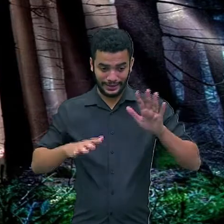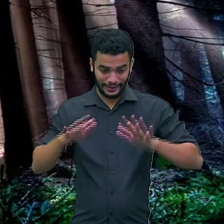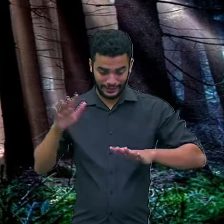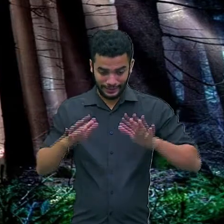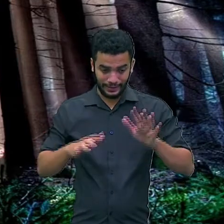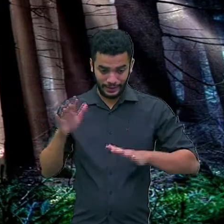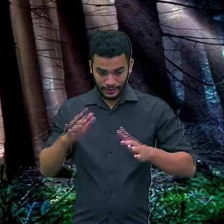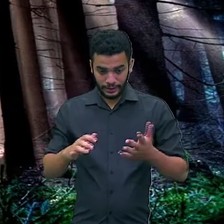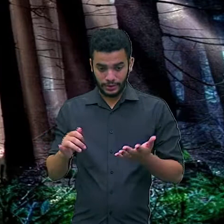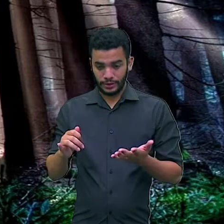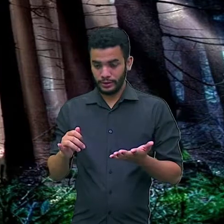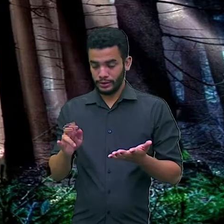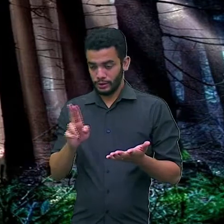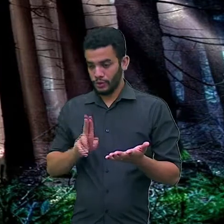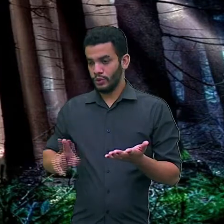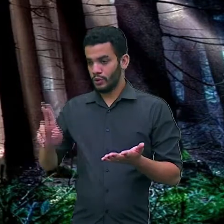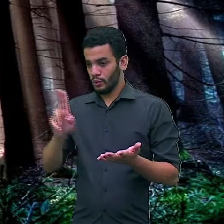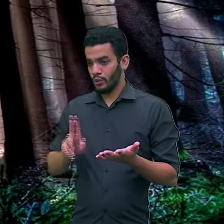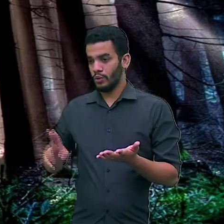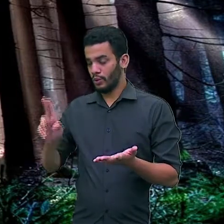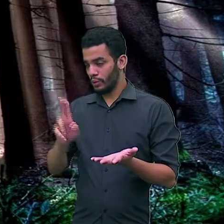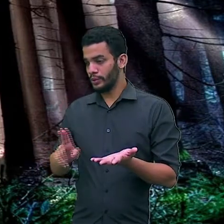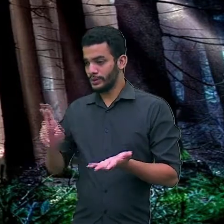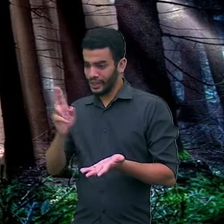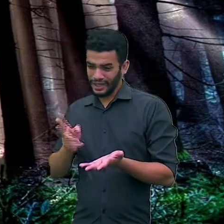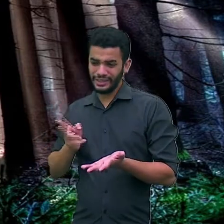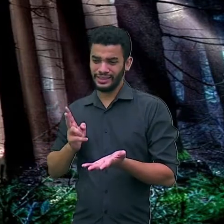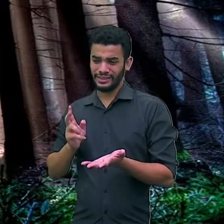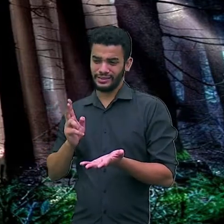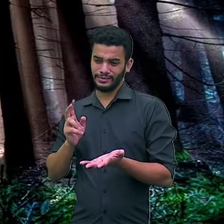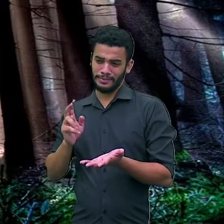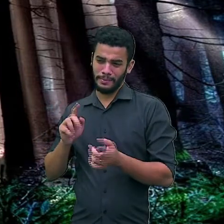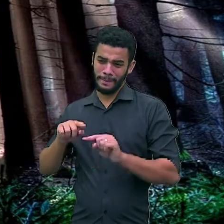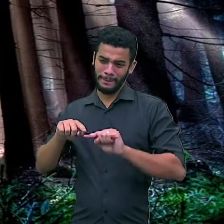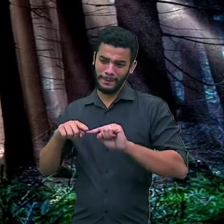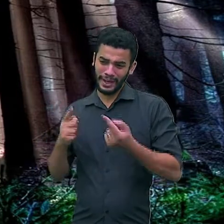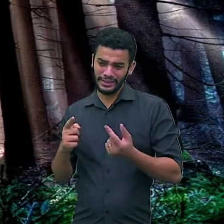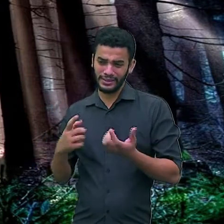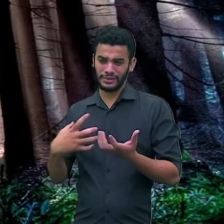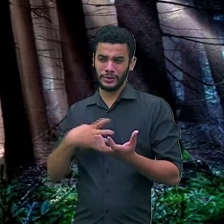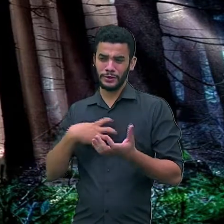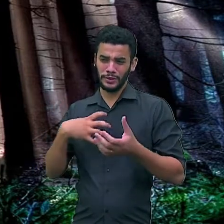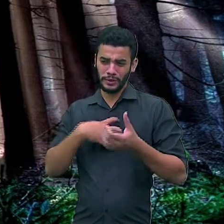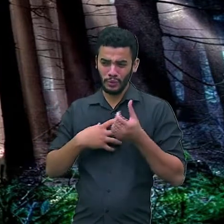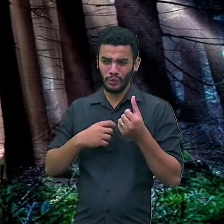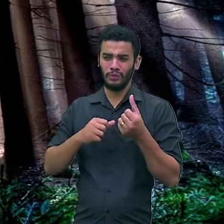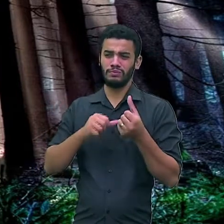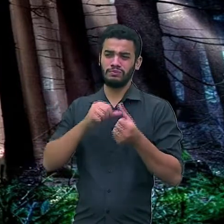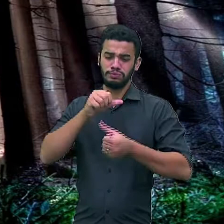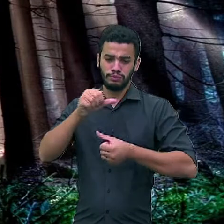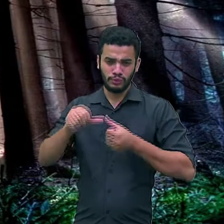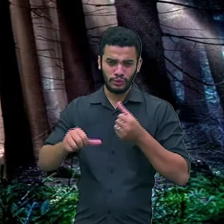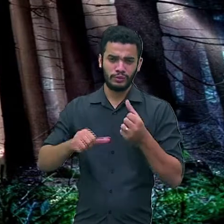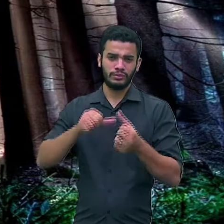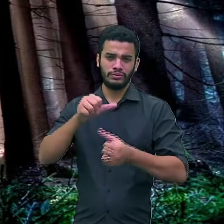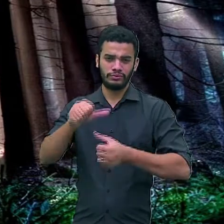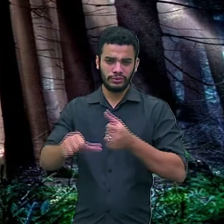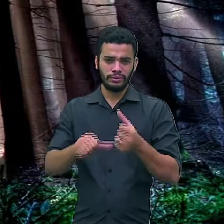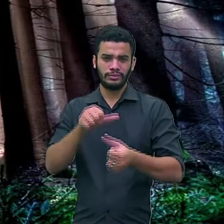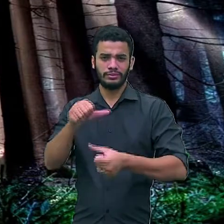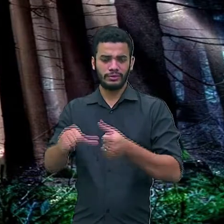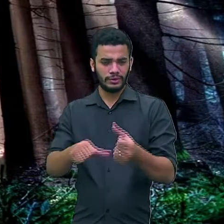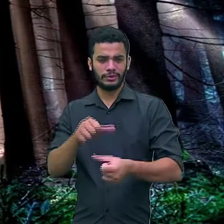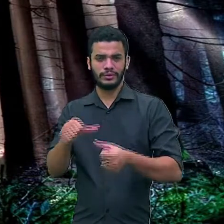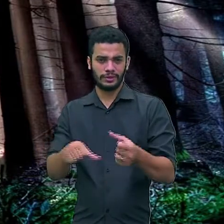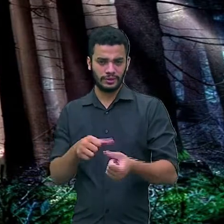estão sendo ressignificadas, transformadas ao longo dos tempos, né? Vão mudando. Muita